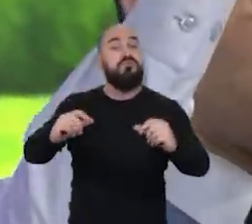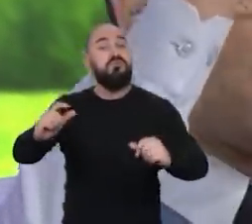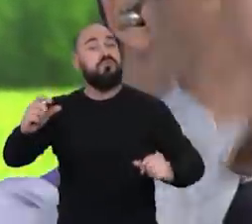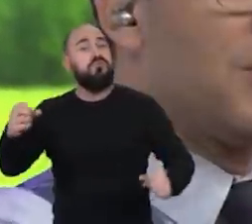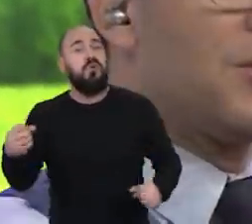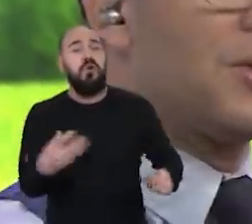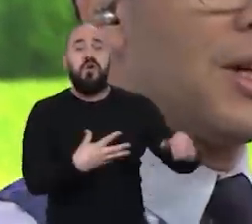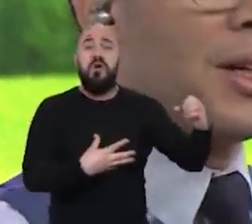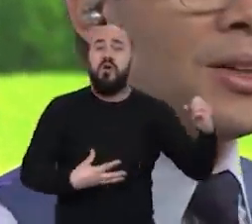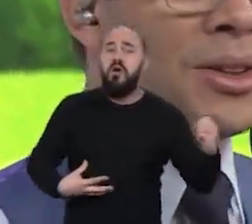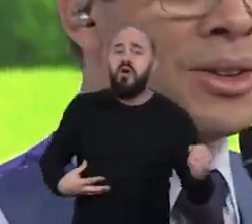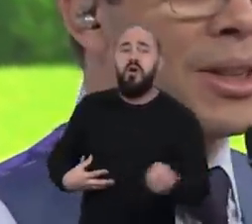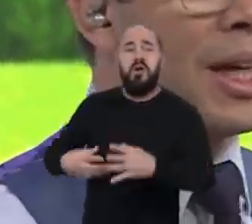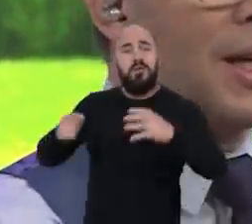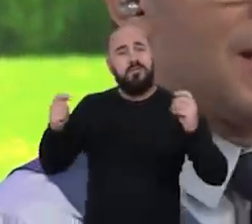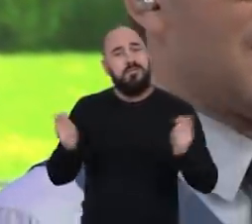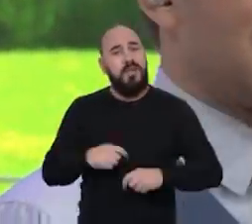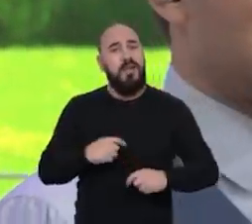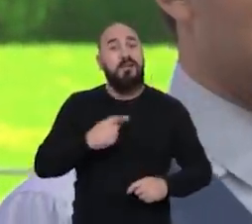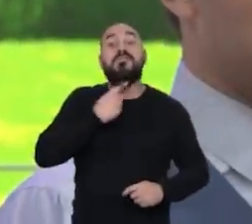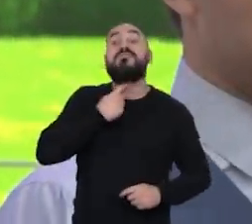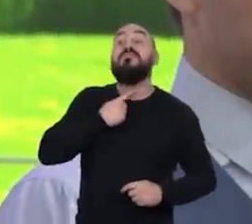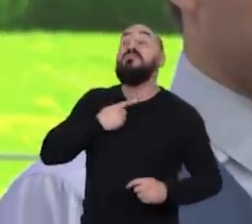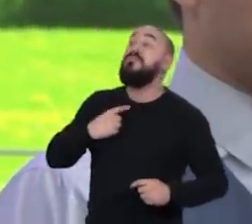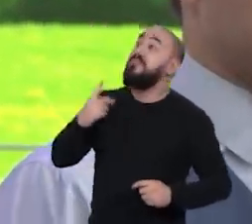se for do seu